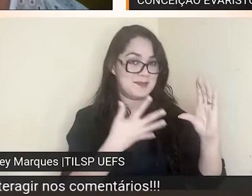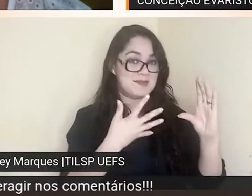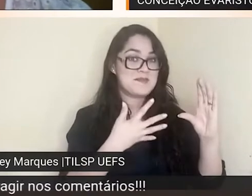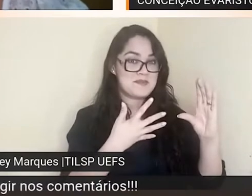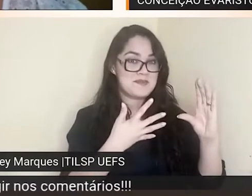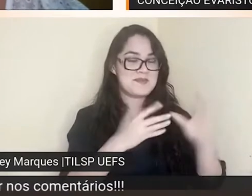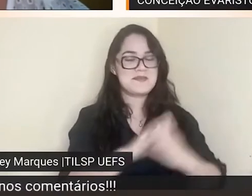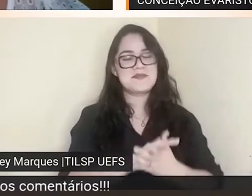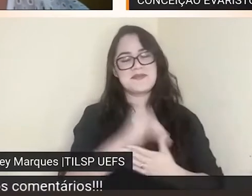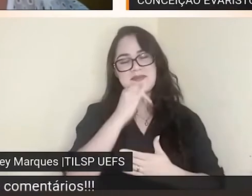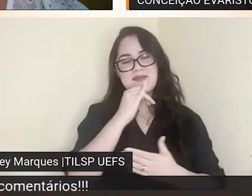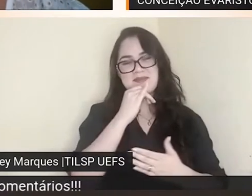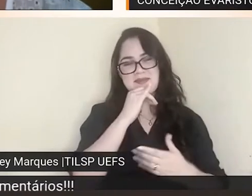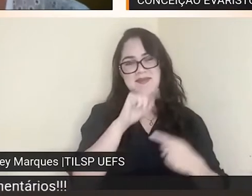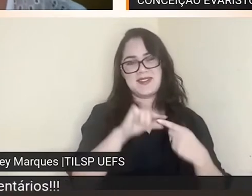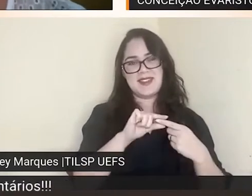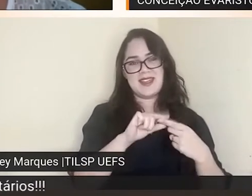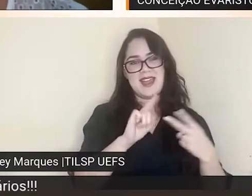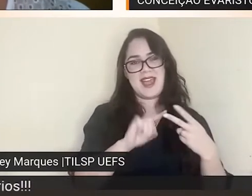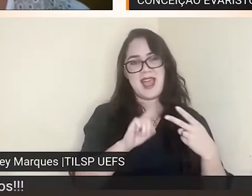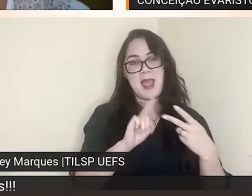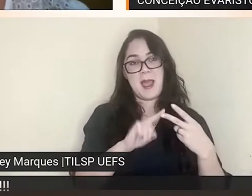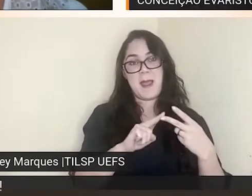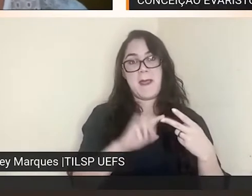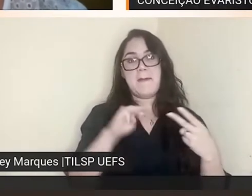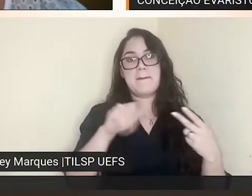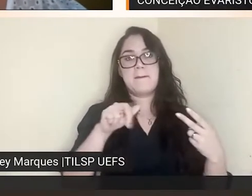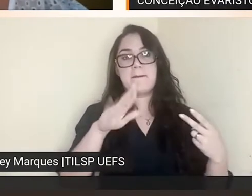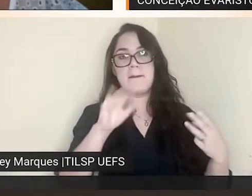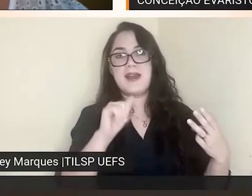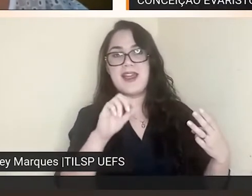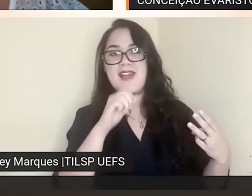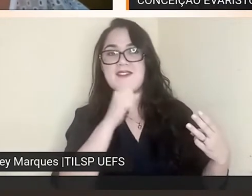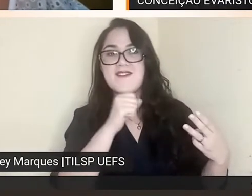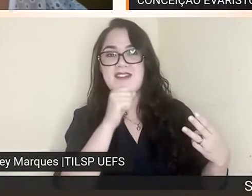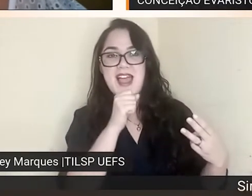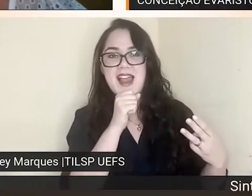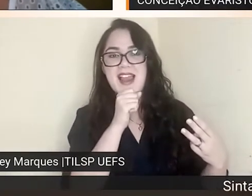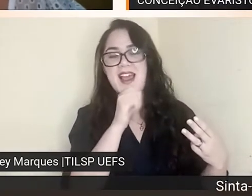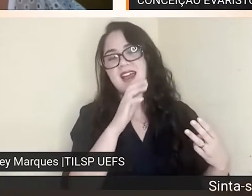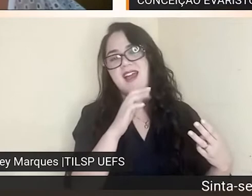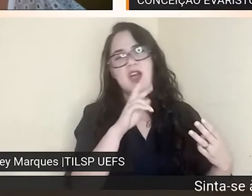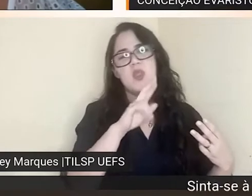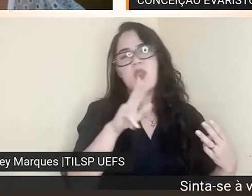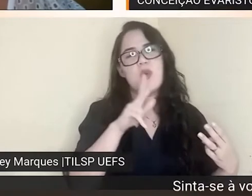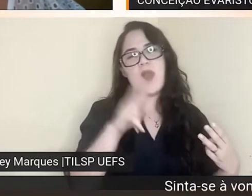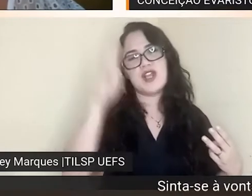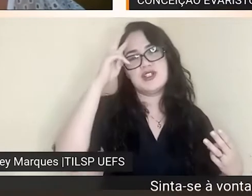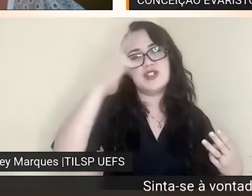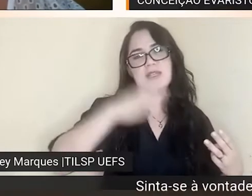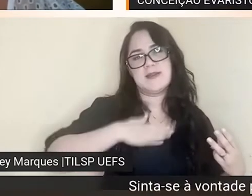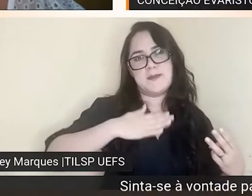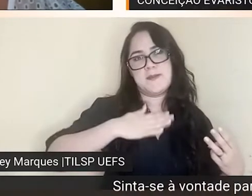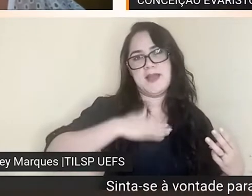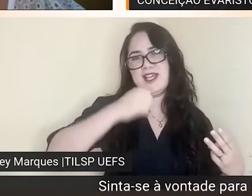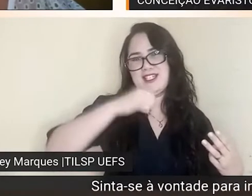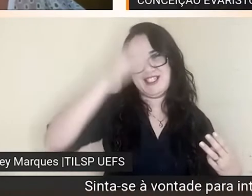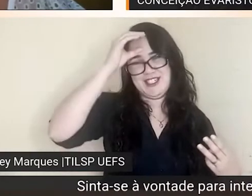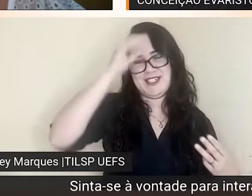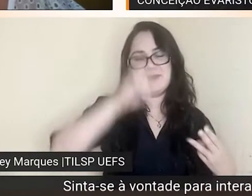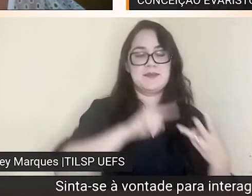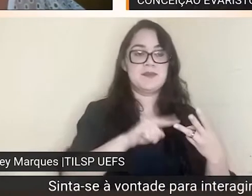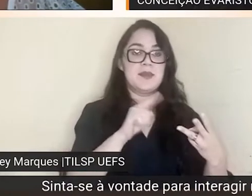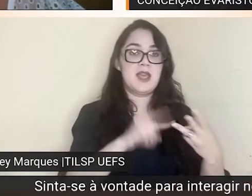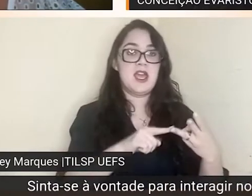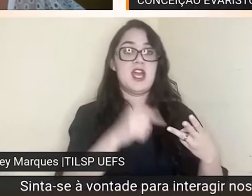Maria Velha não é minha tia Lili, a história da minha tia Lili é outra. Titotó também, a história do